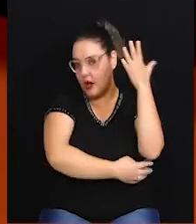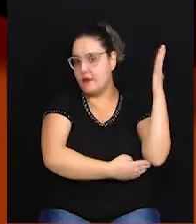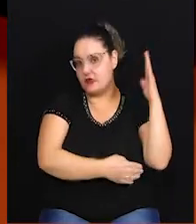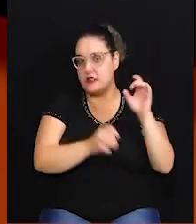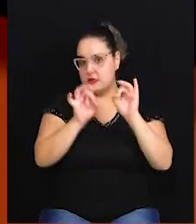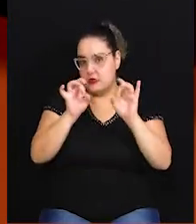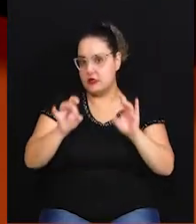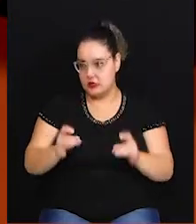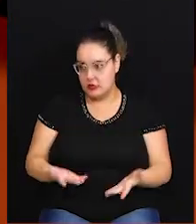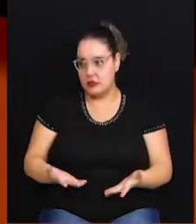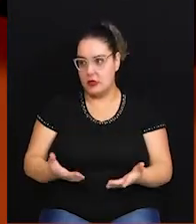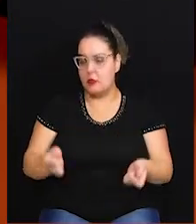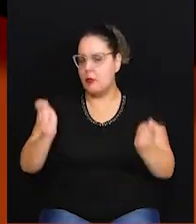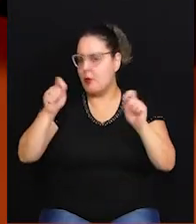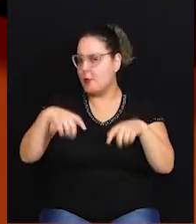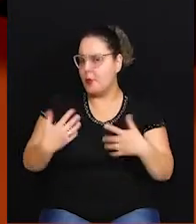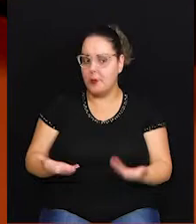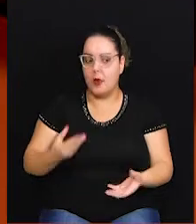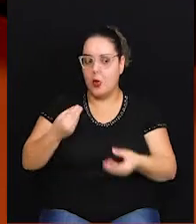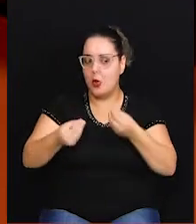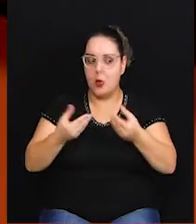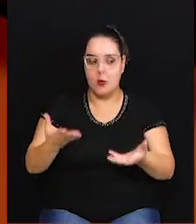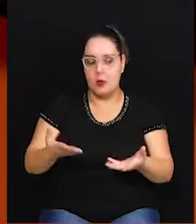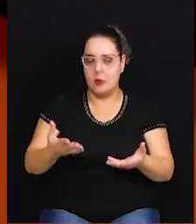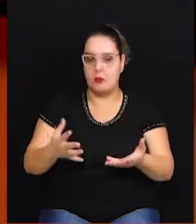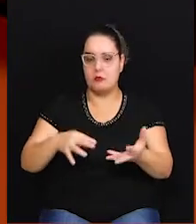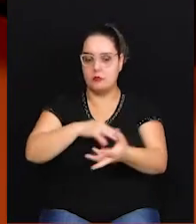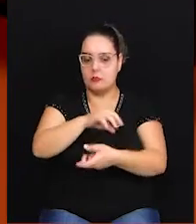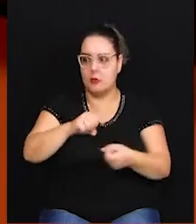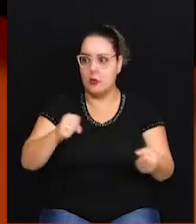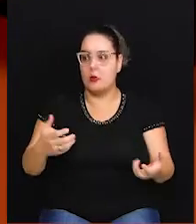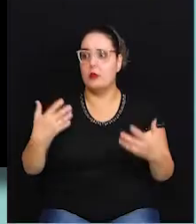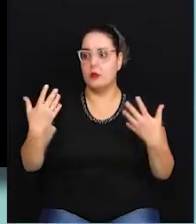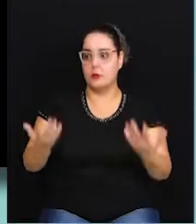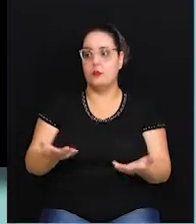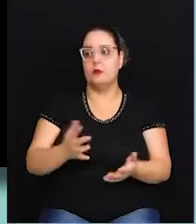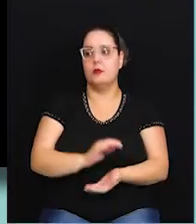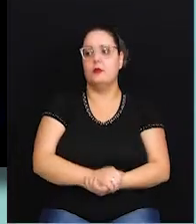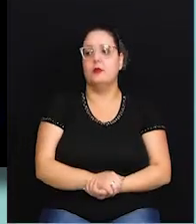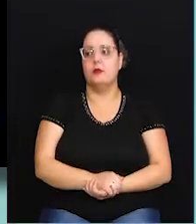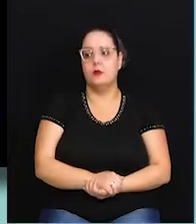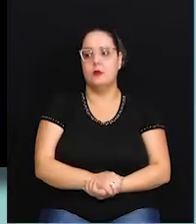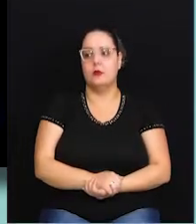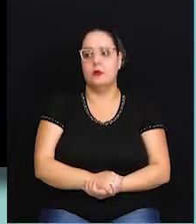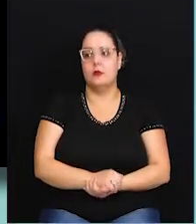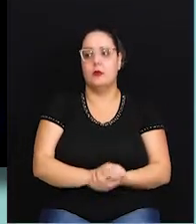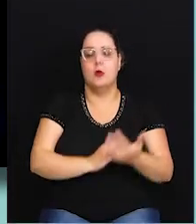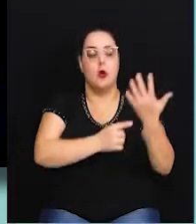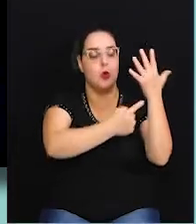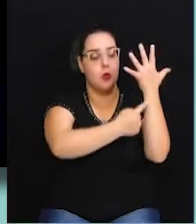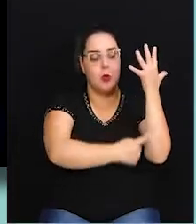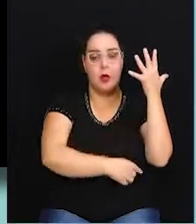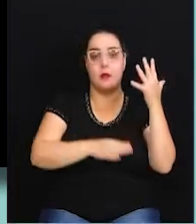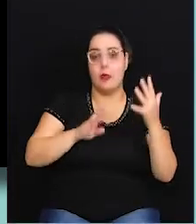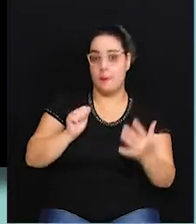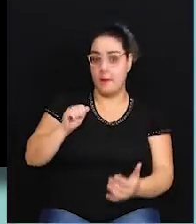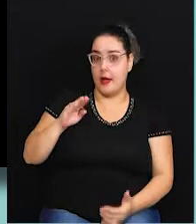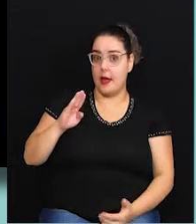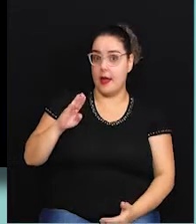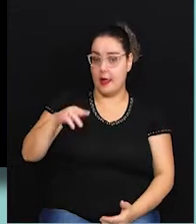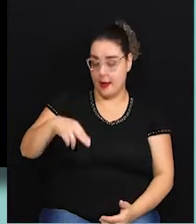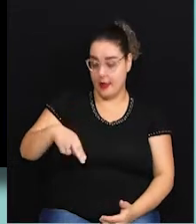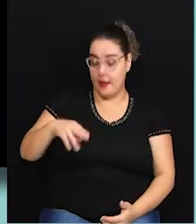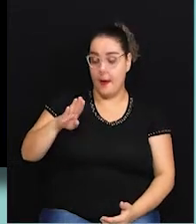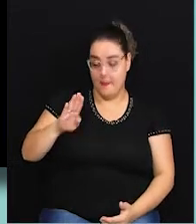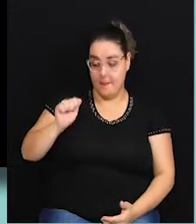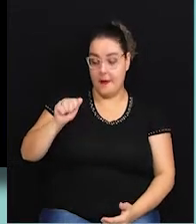matérias-primas poderiam ser um potencial para essa alternativa sustentável? Bom, no caso do pseudocaule da bananeira, como a